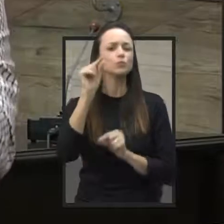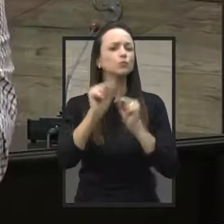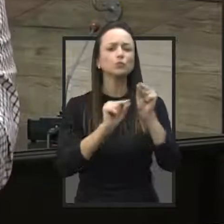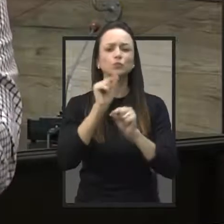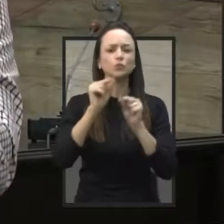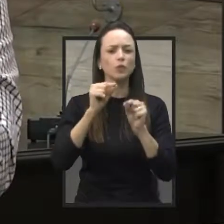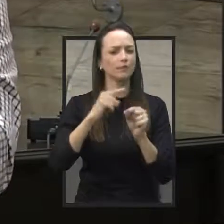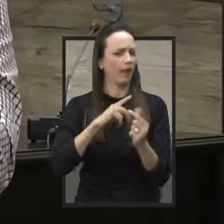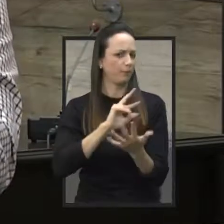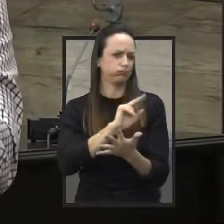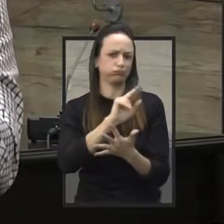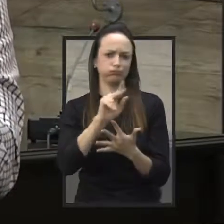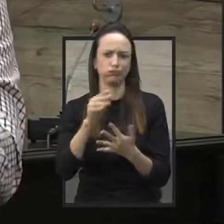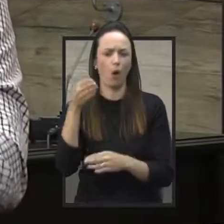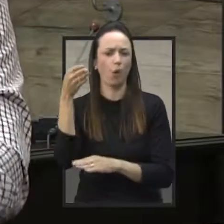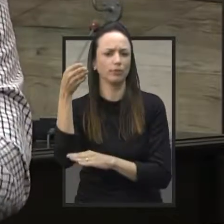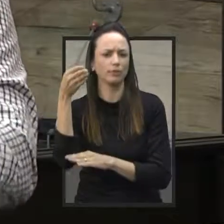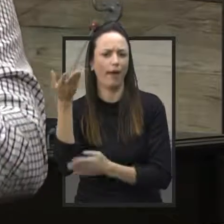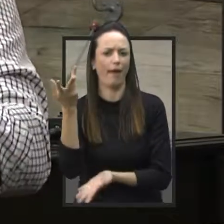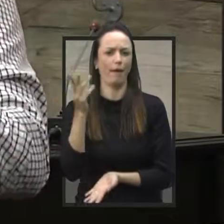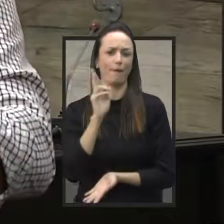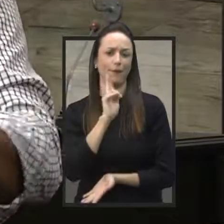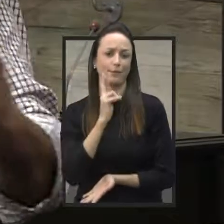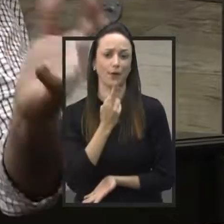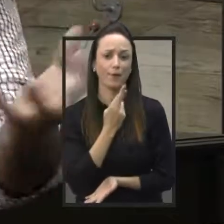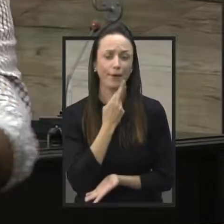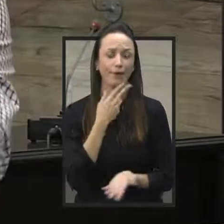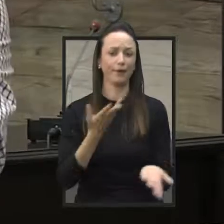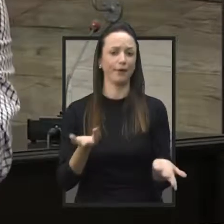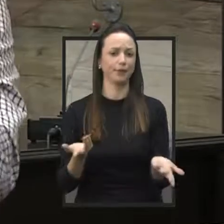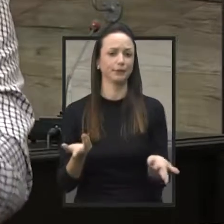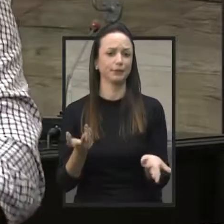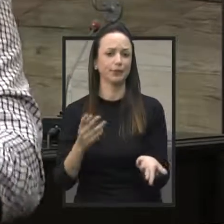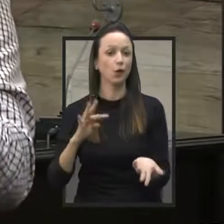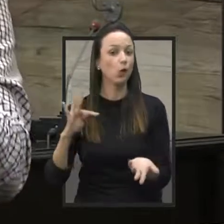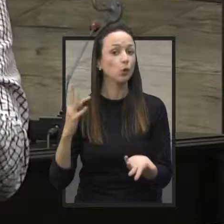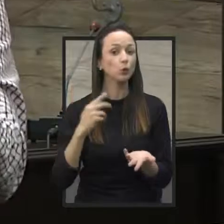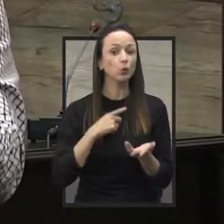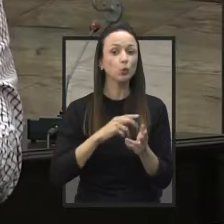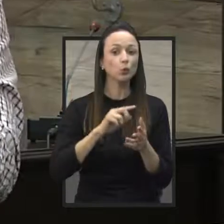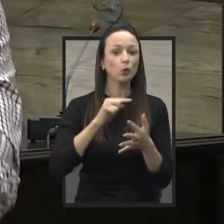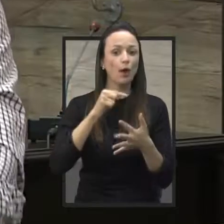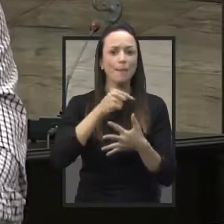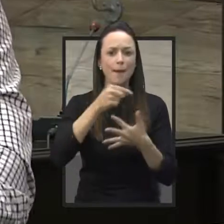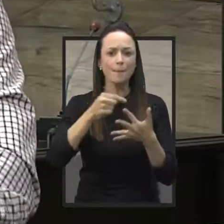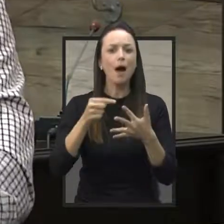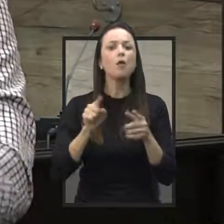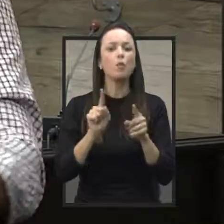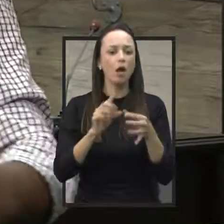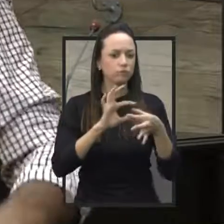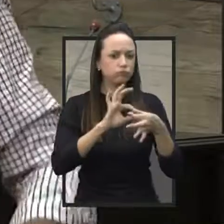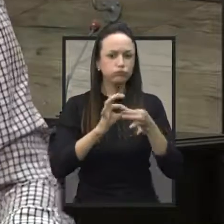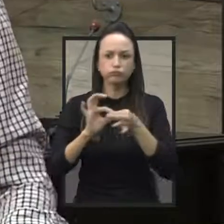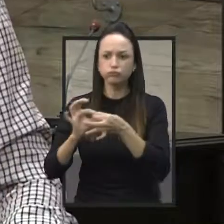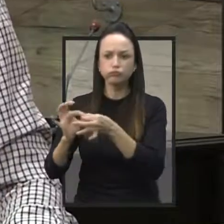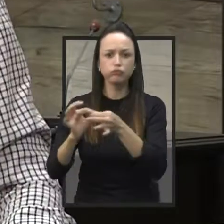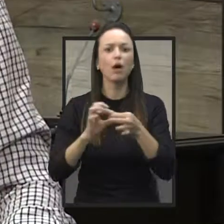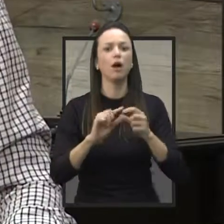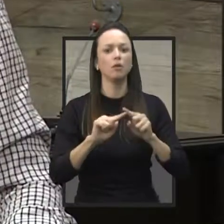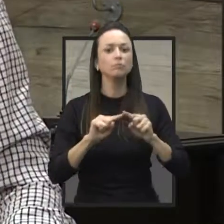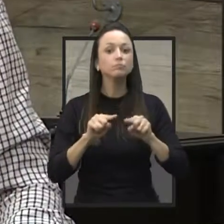gente sabe, é hotel, é restaurante, é tudo uma cadeia de coisas que vai gerar recurso financeiro e trabalho